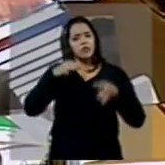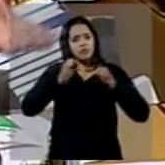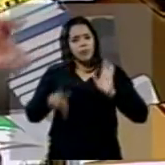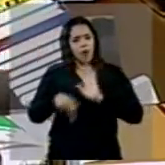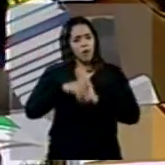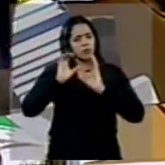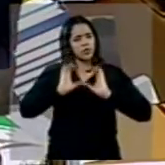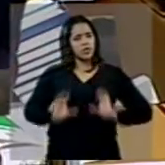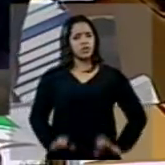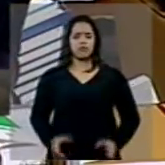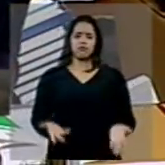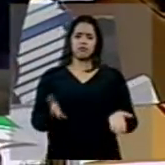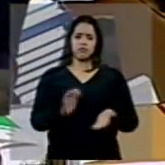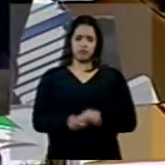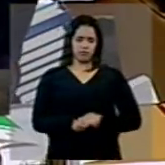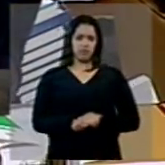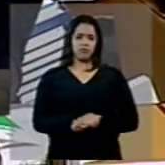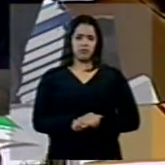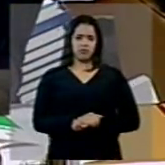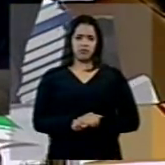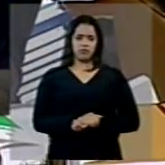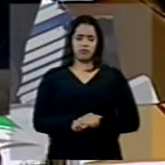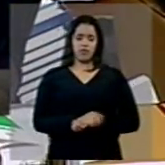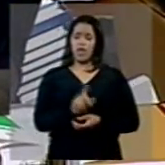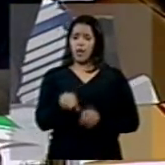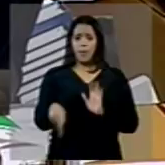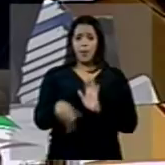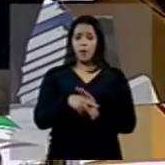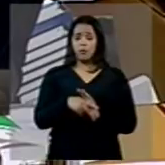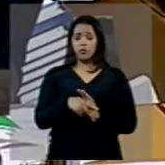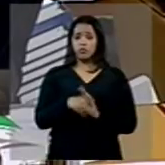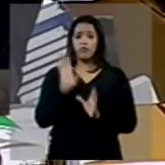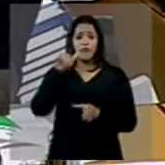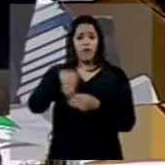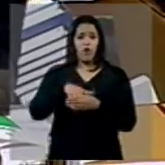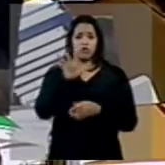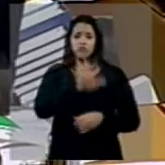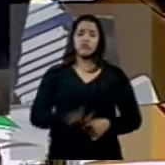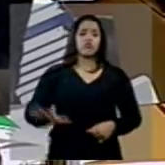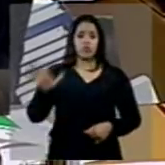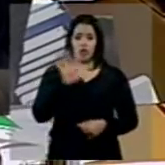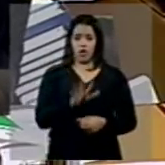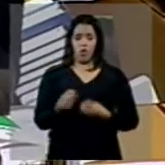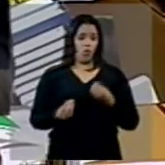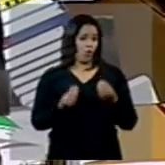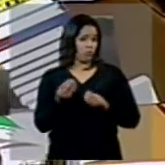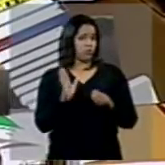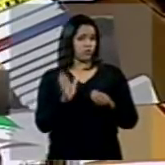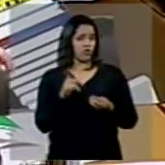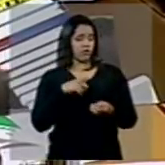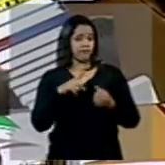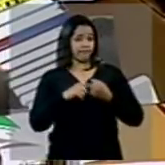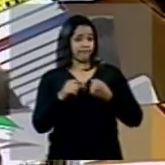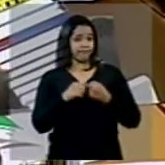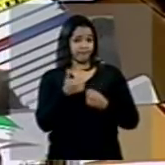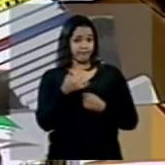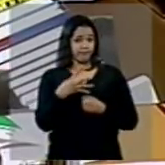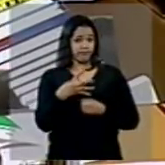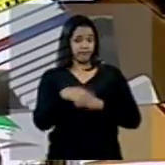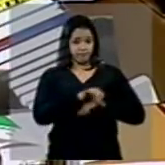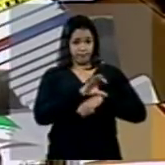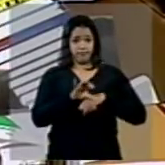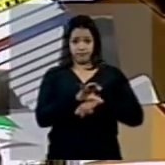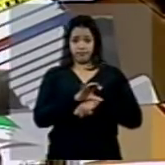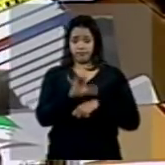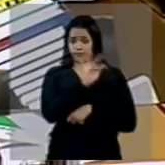que é o predicado situado no sufrágio universal, tal como previsto no artigo 14 da